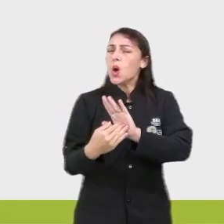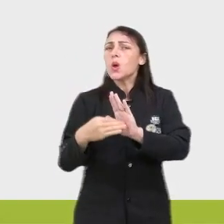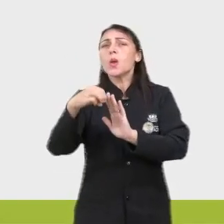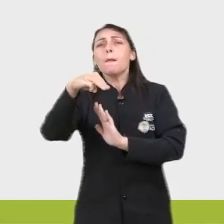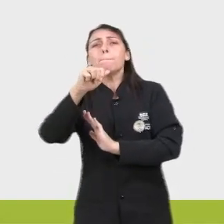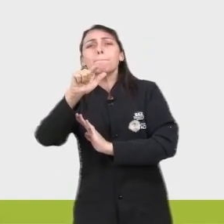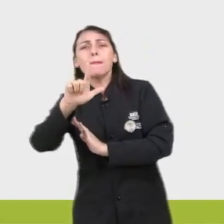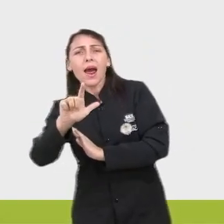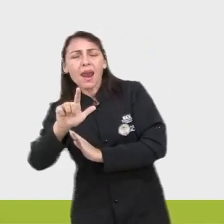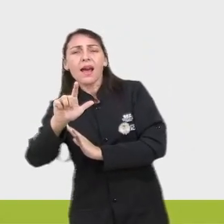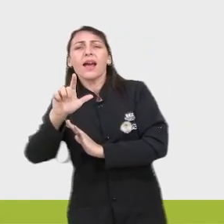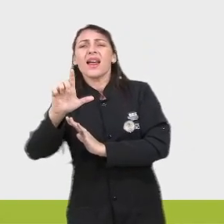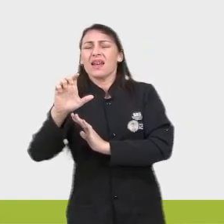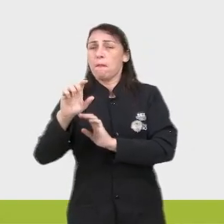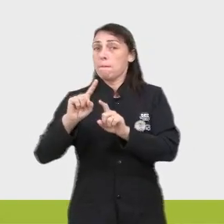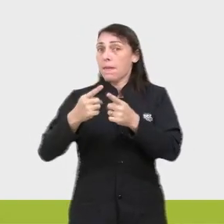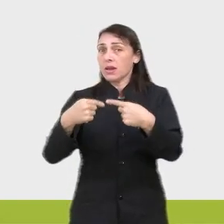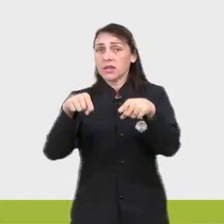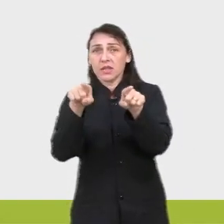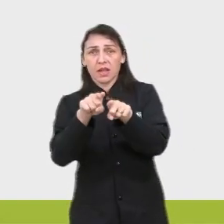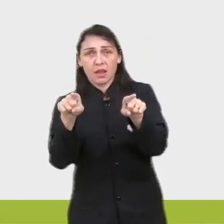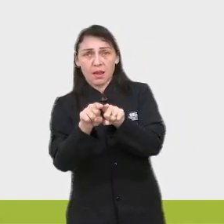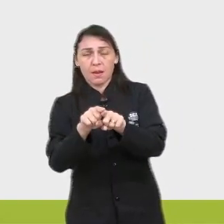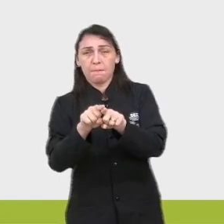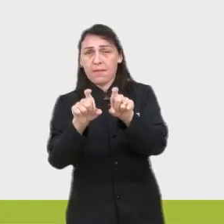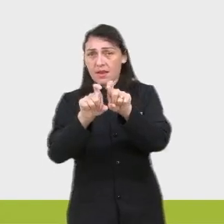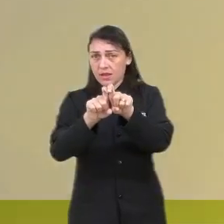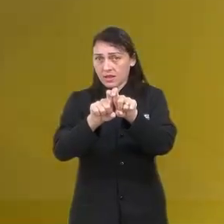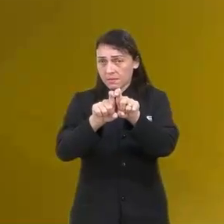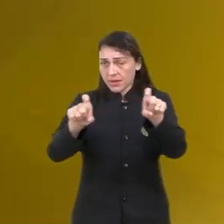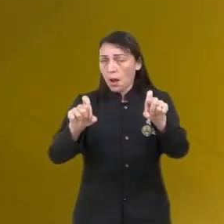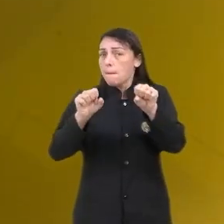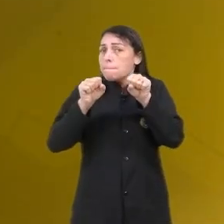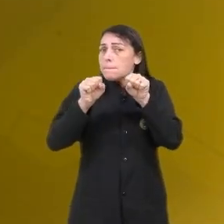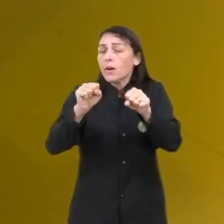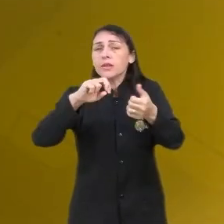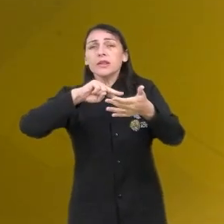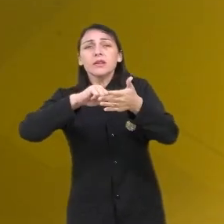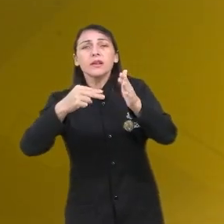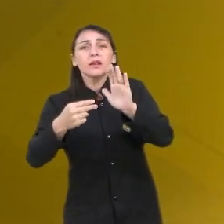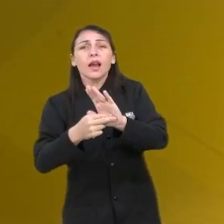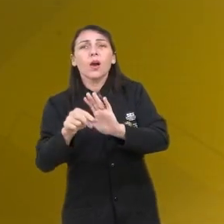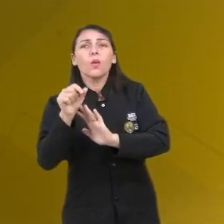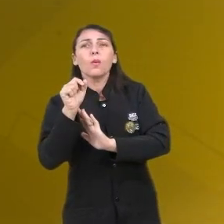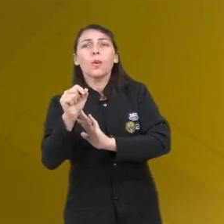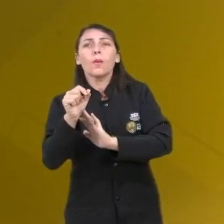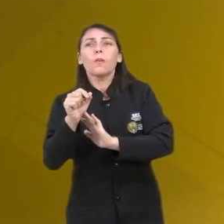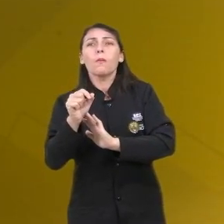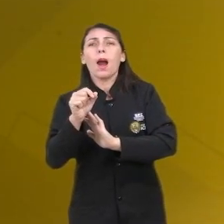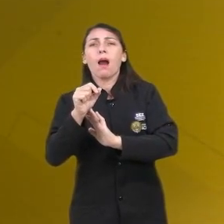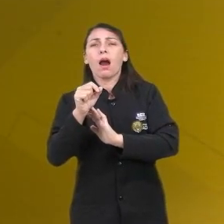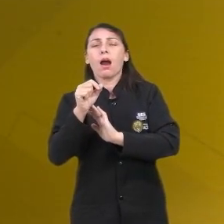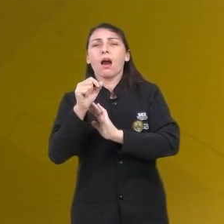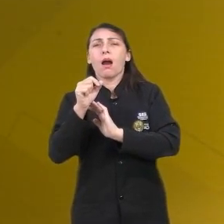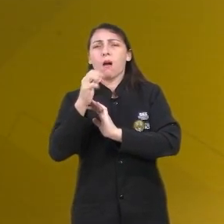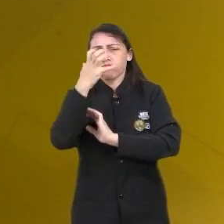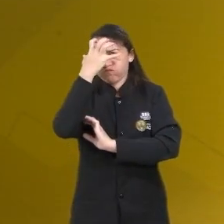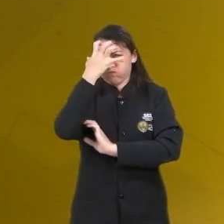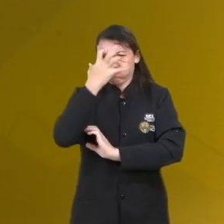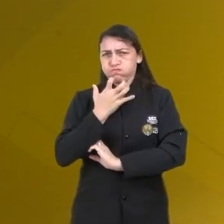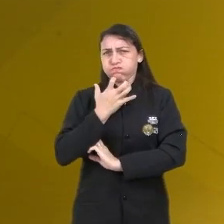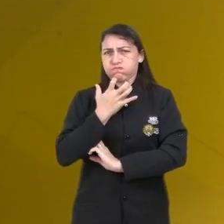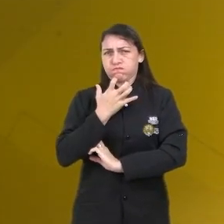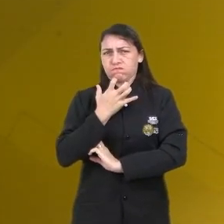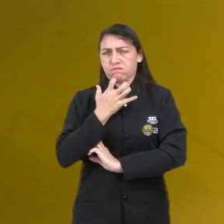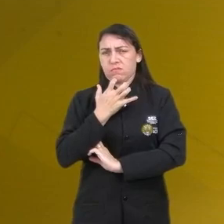leche. Mas também a expressão mala leche pode significar mau humor. Estou